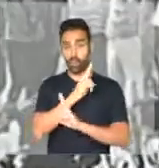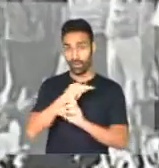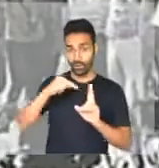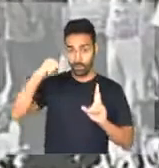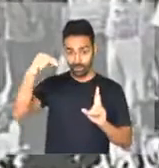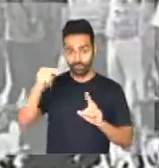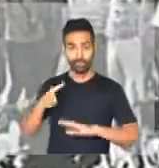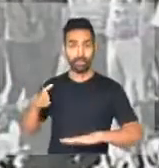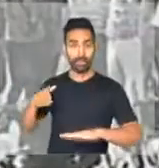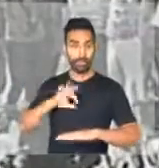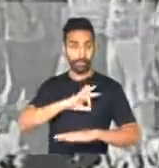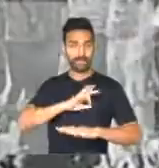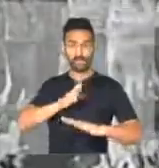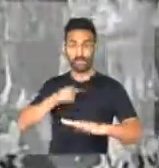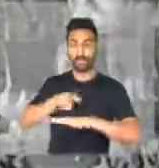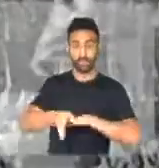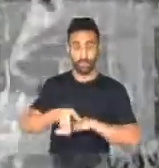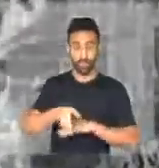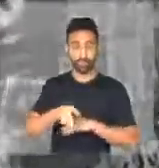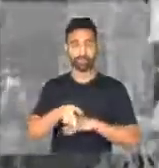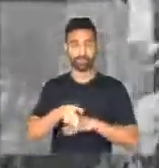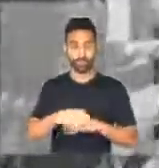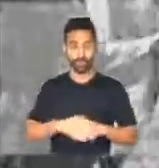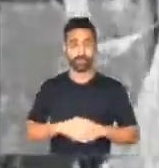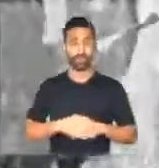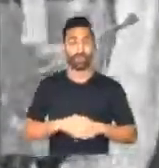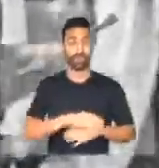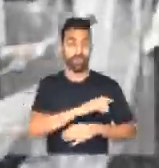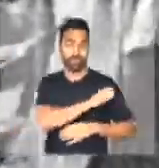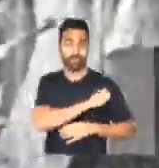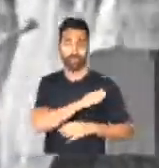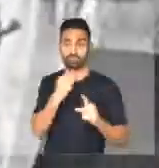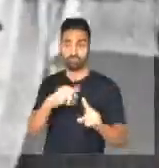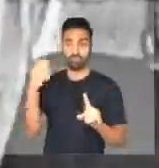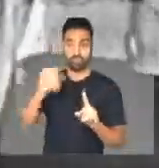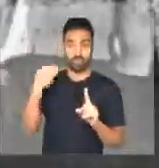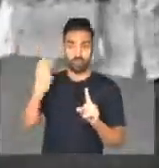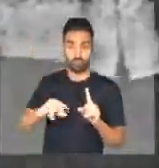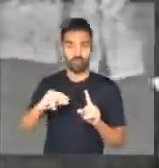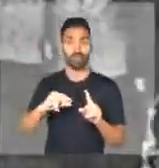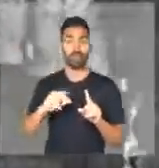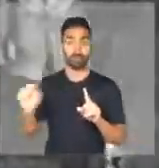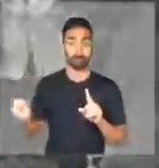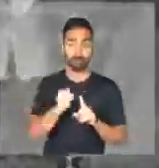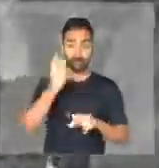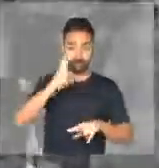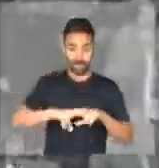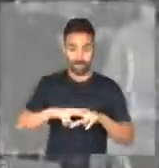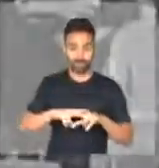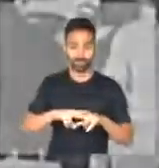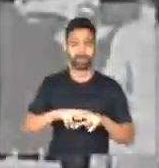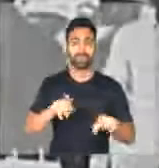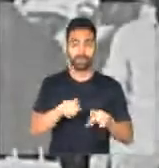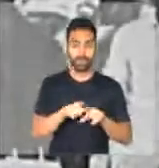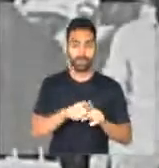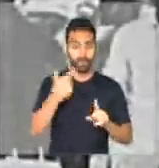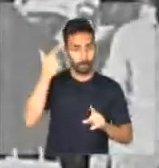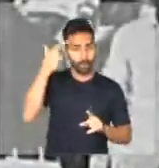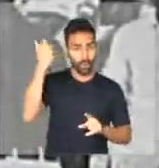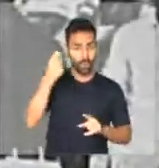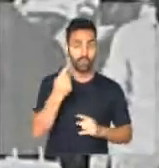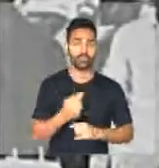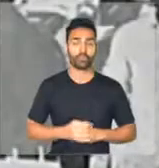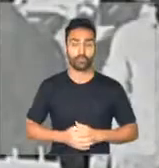foi invadida pela polícia. Estudantes foram perseguidos, espancados e presos, e um foi baleado na